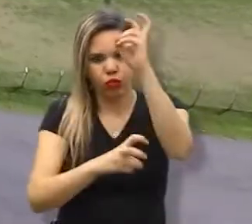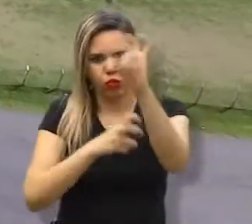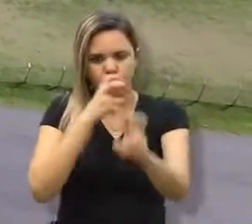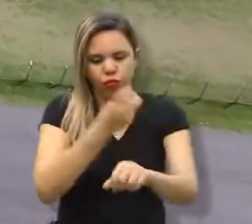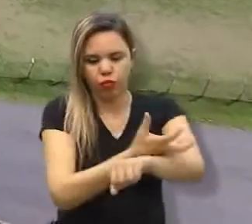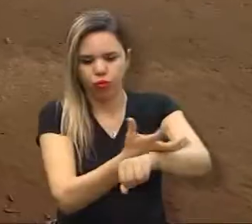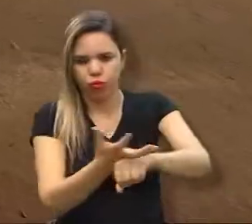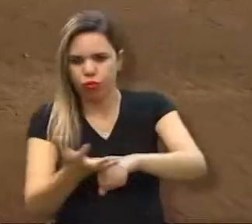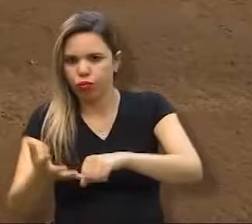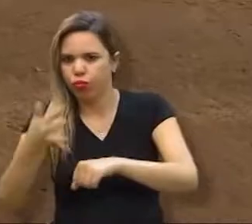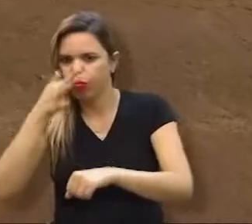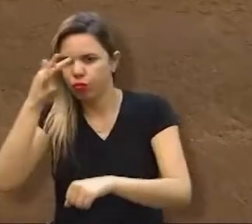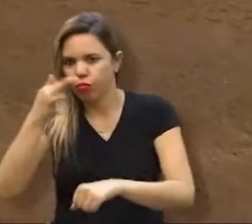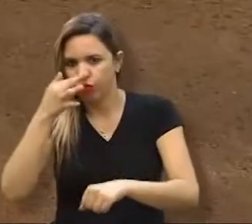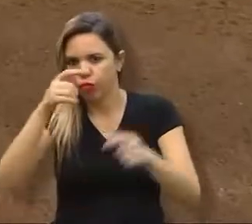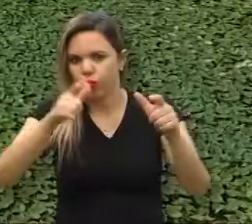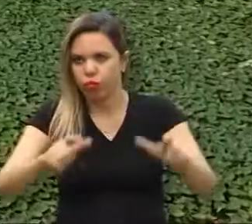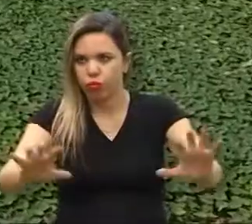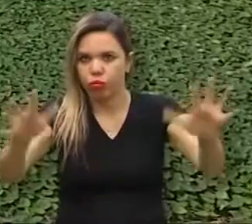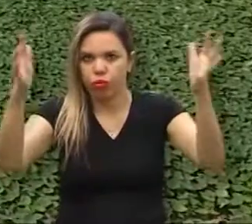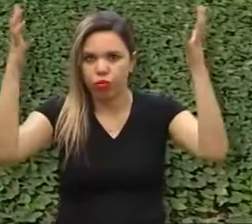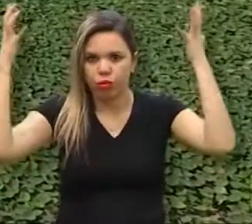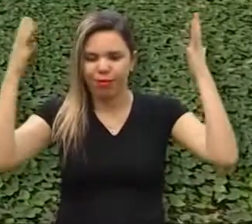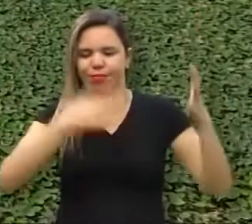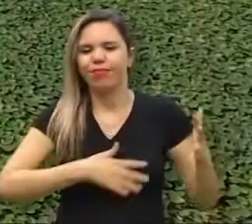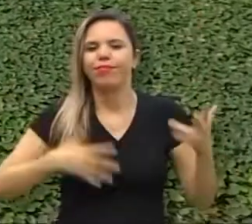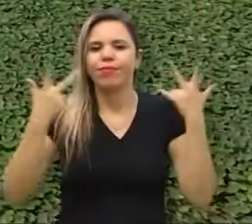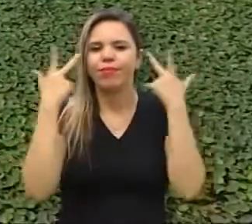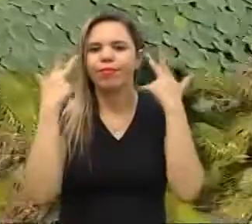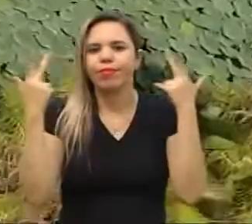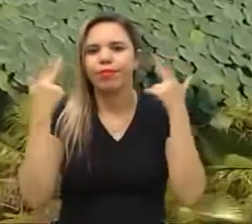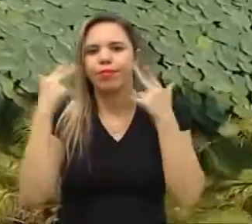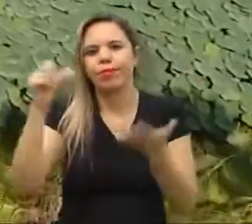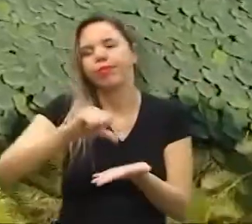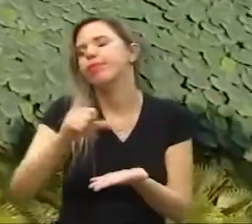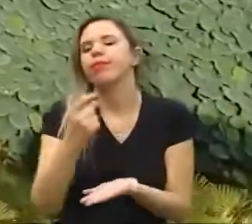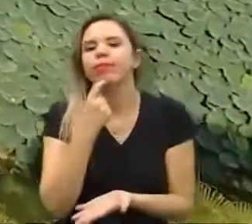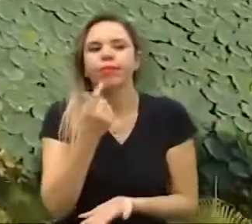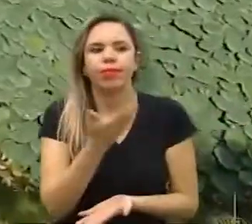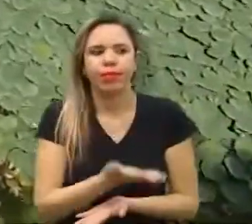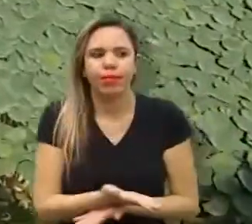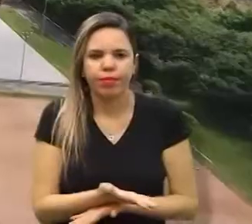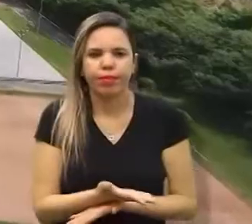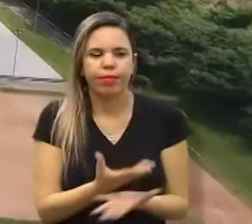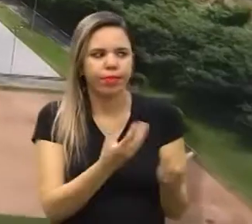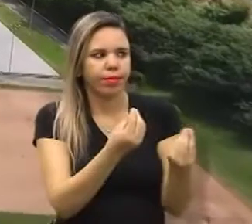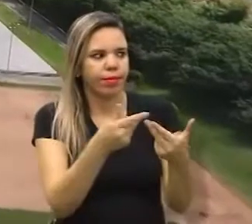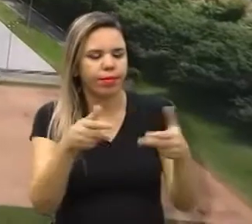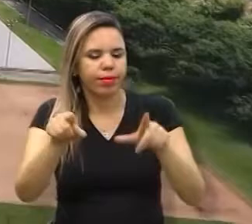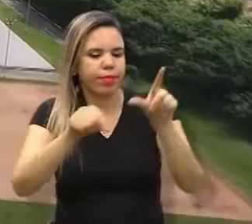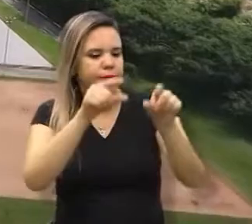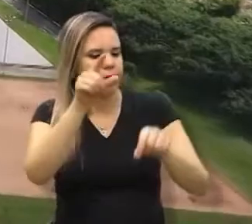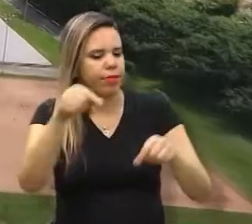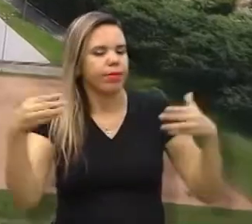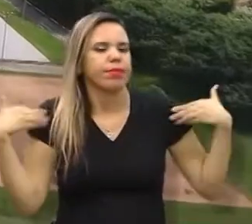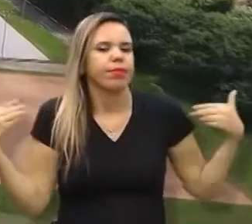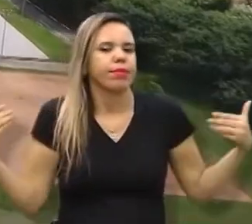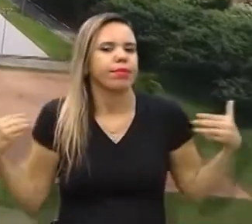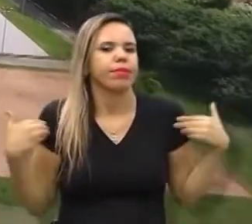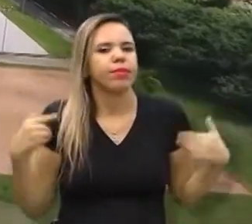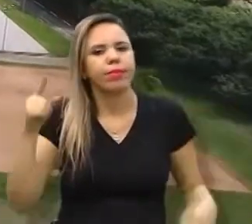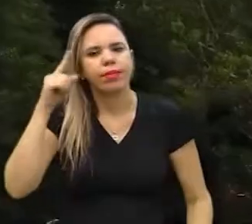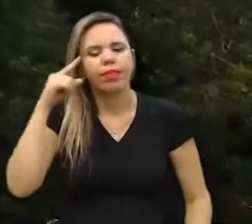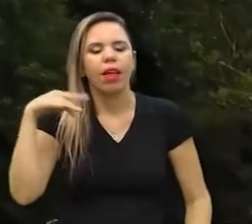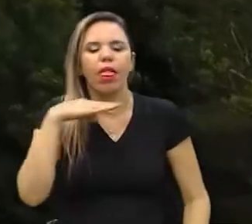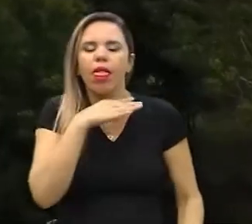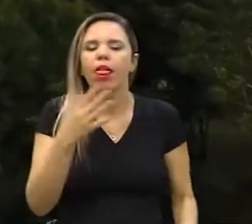Parques, jardins e áreas de mata. Um privilégio natural para a região de Campinas, muitas opções de